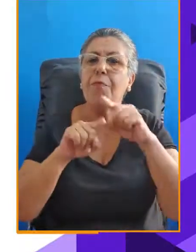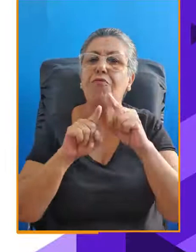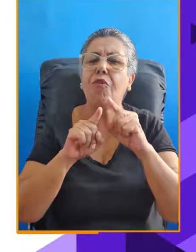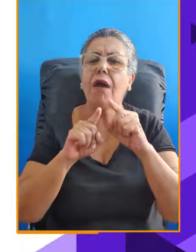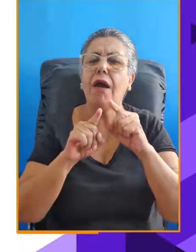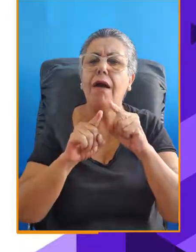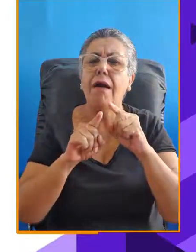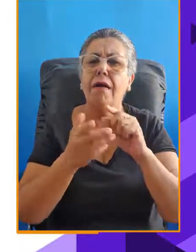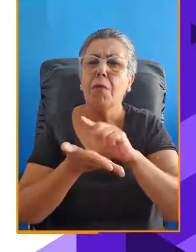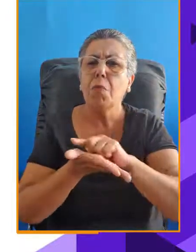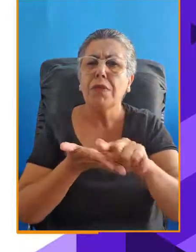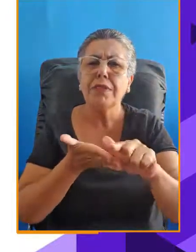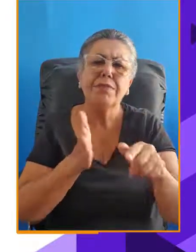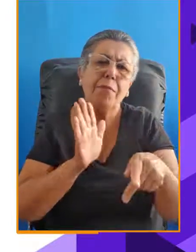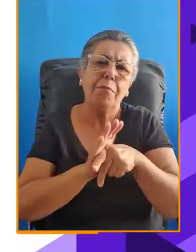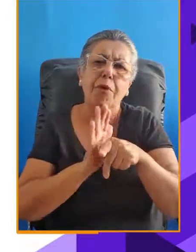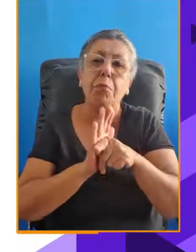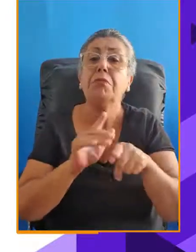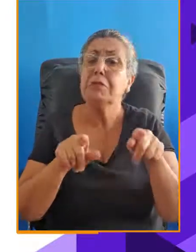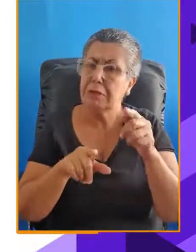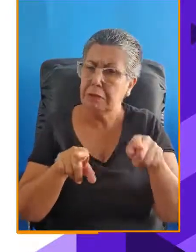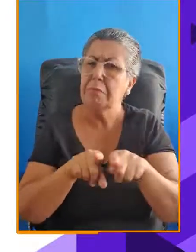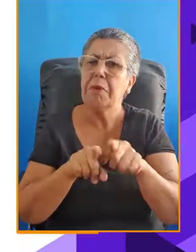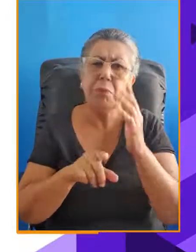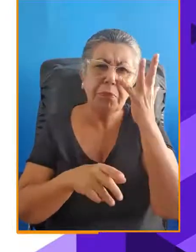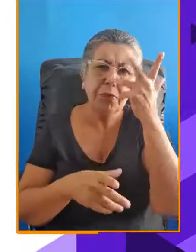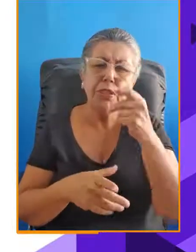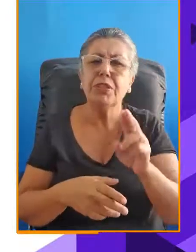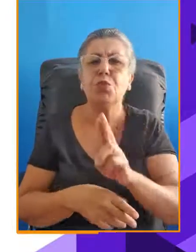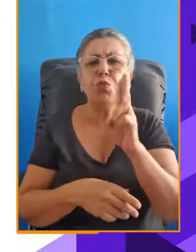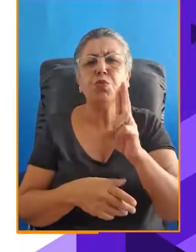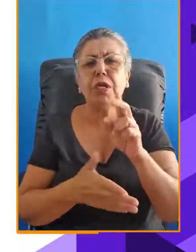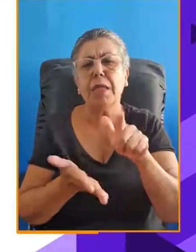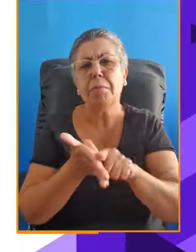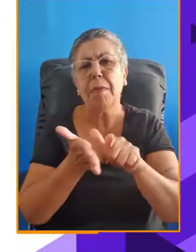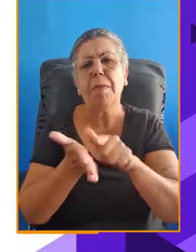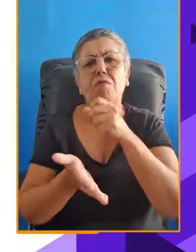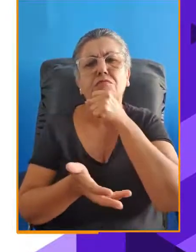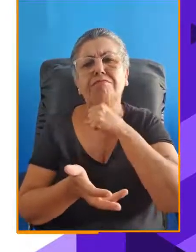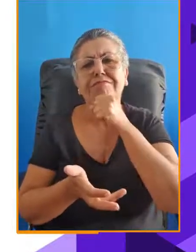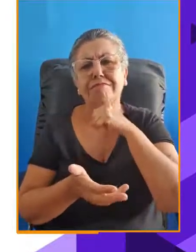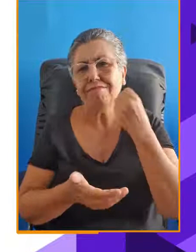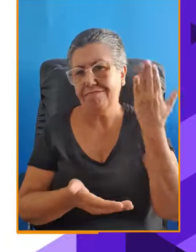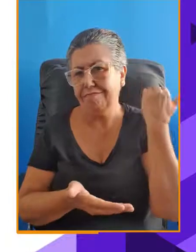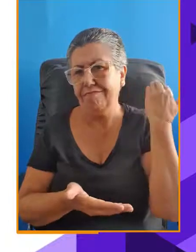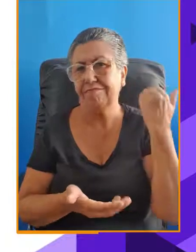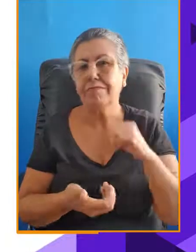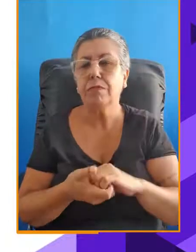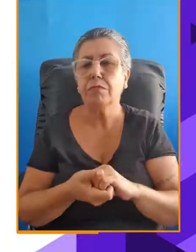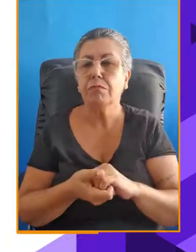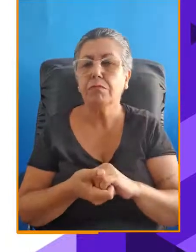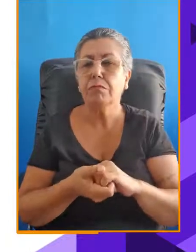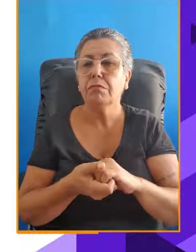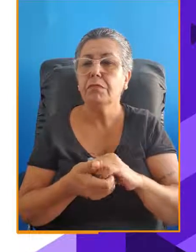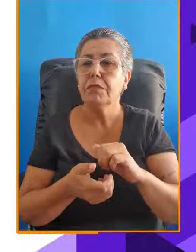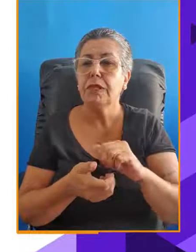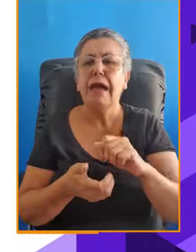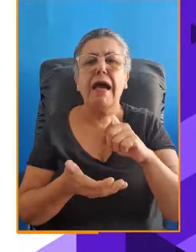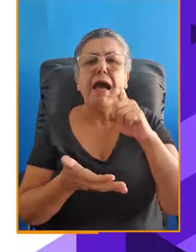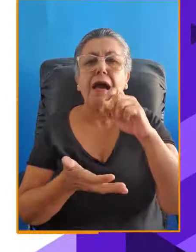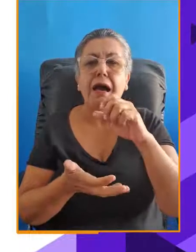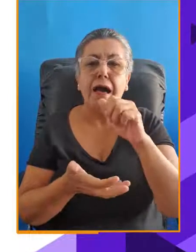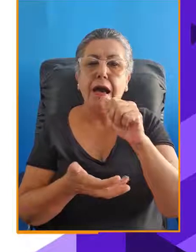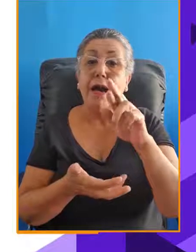uma textura muito própria e bonita, utilizada em papéis antigos. A ranhura